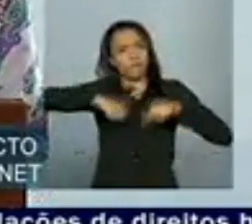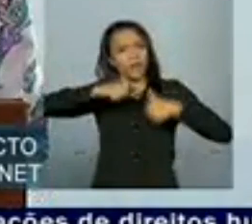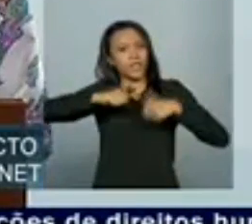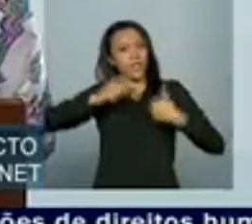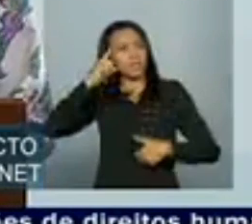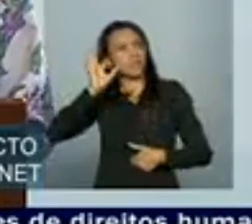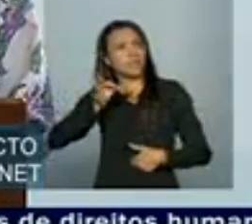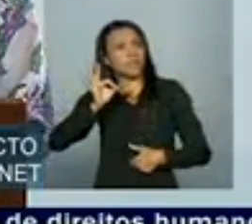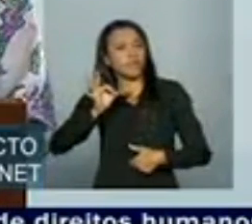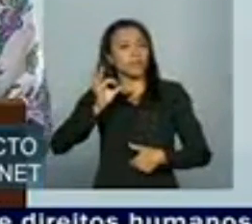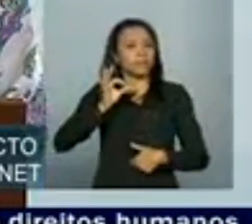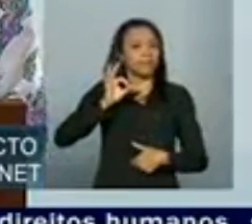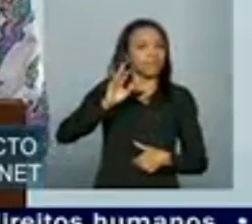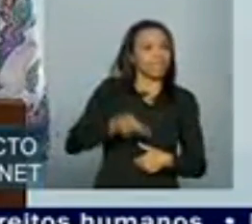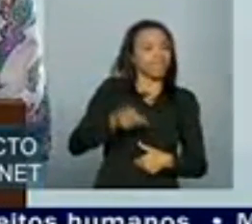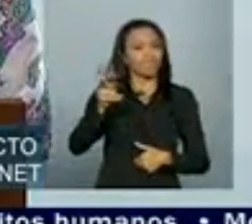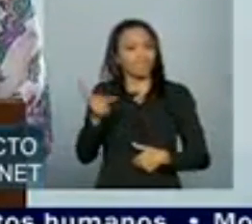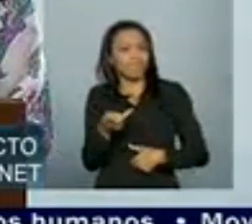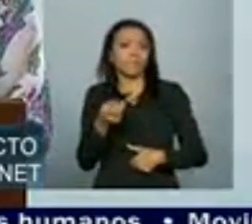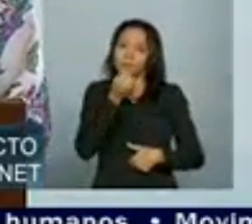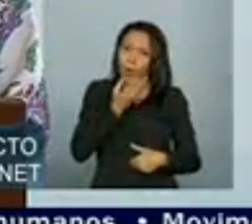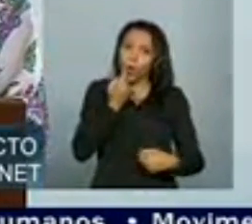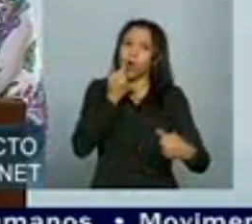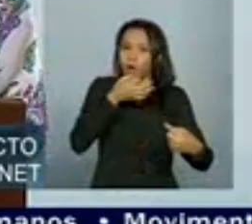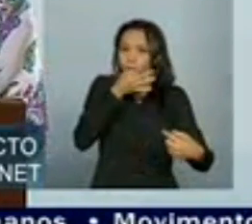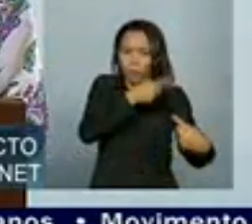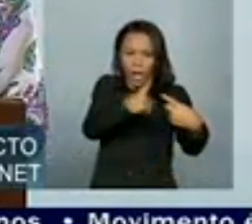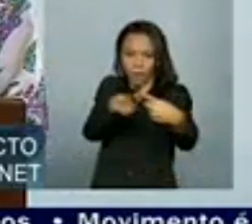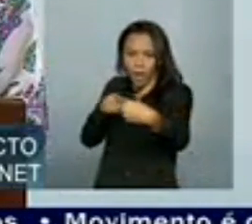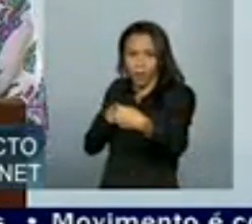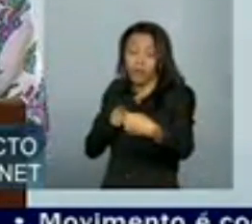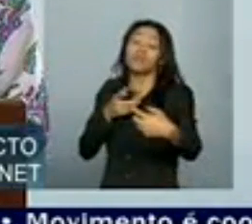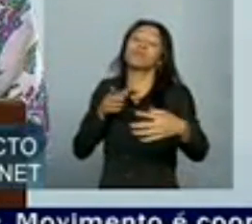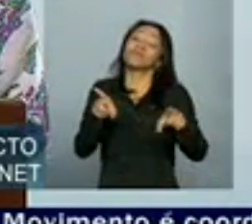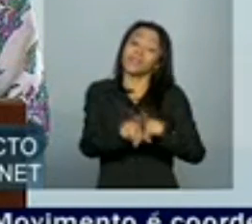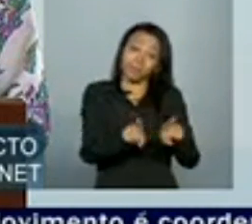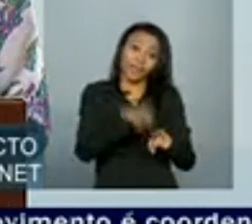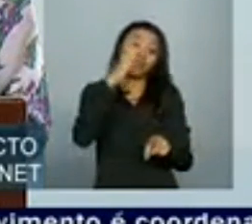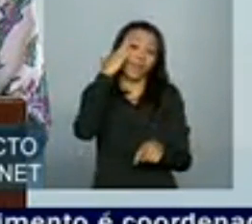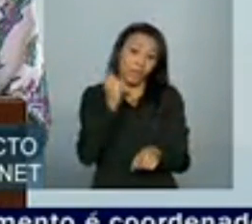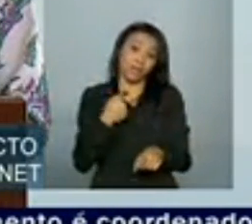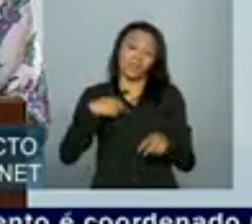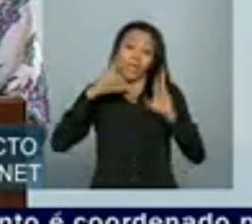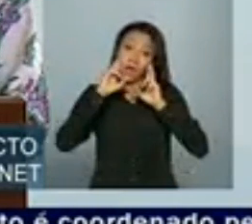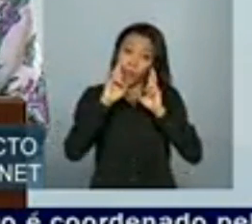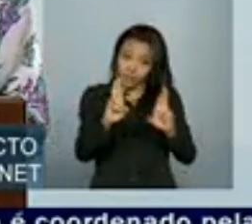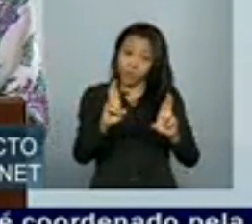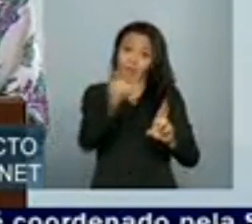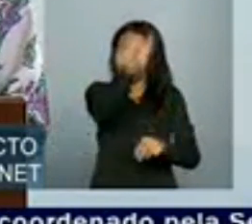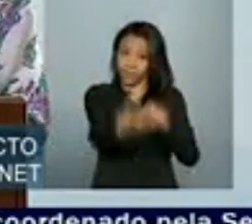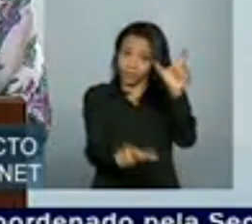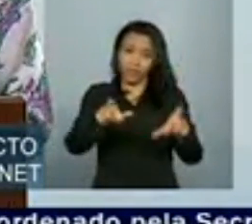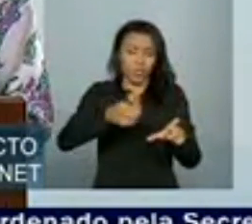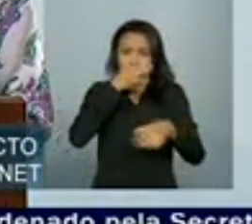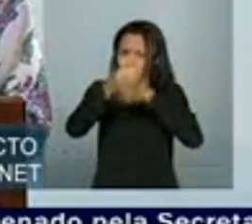certezas. Sabemos também que a manifestação pacífica e respeitosa das mais